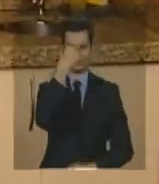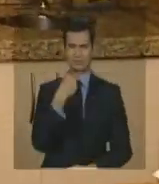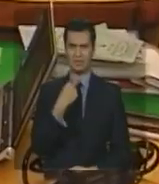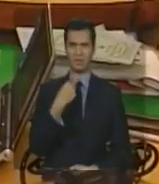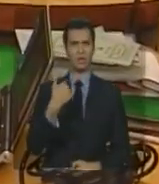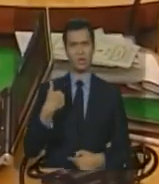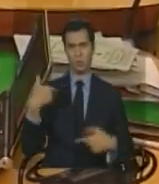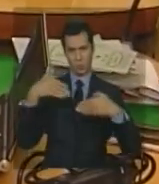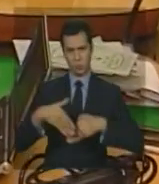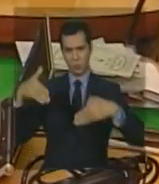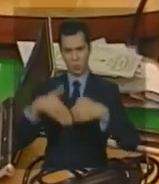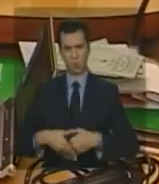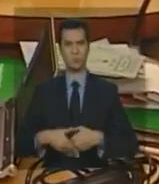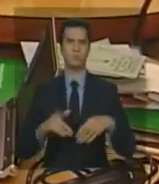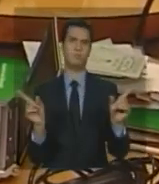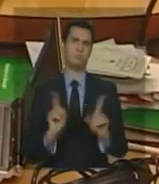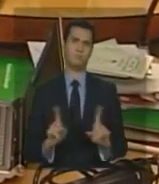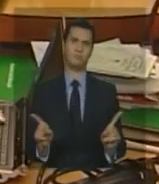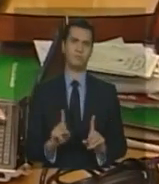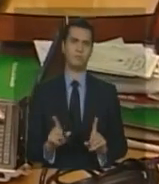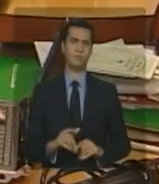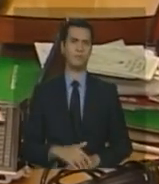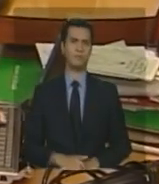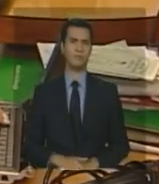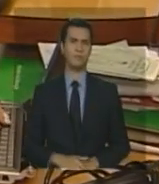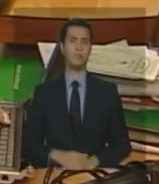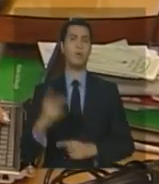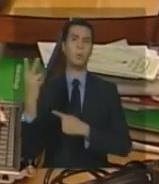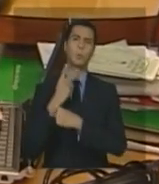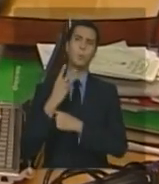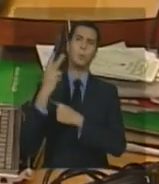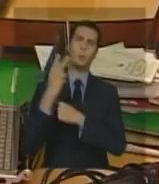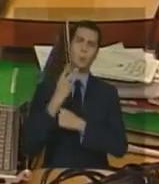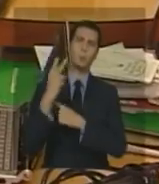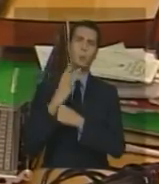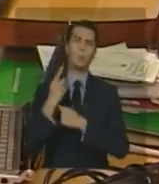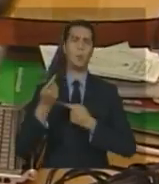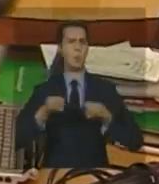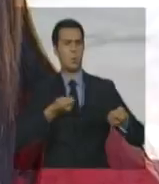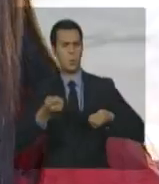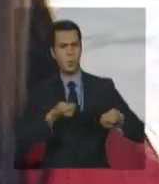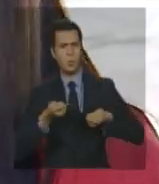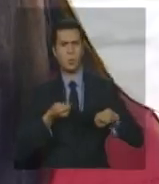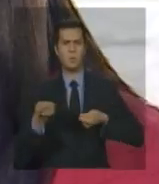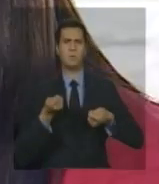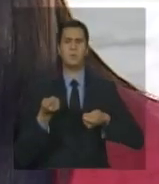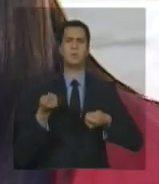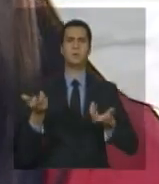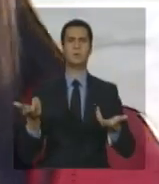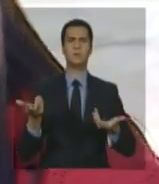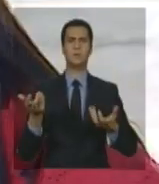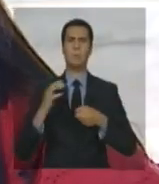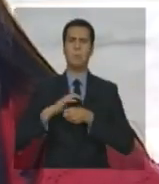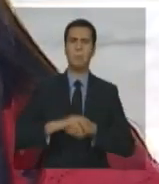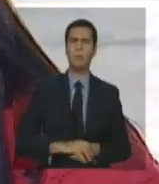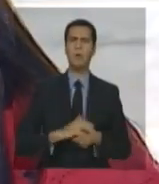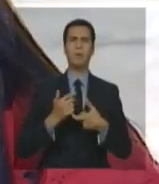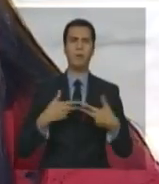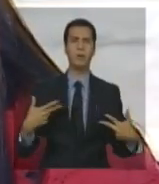submetia a uma situação de superproteção, de controle. E qual foi a primeira